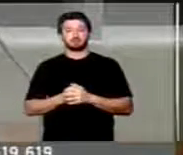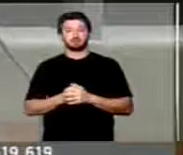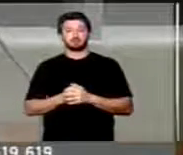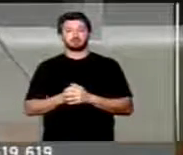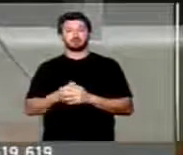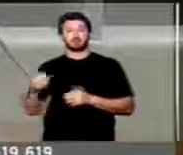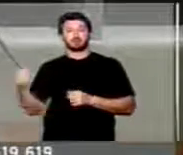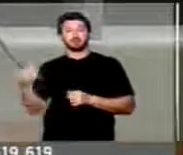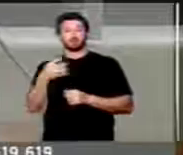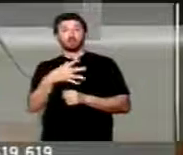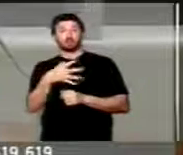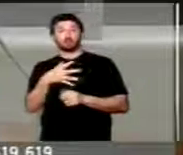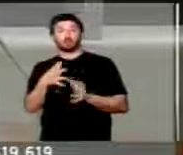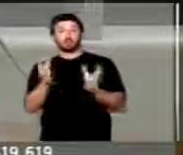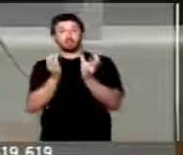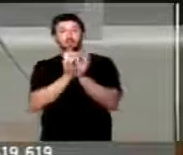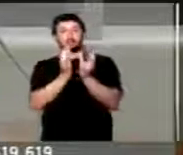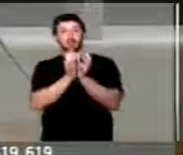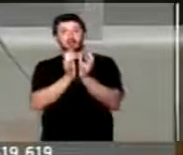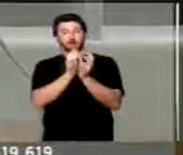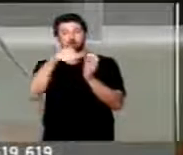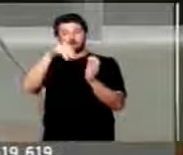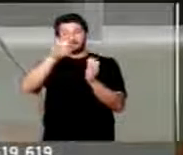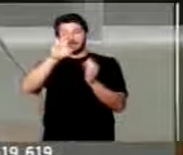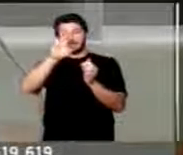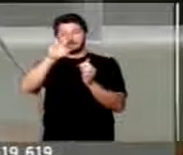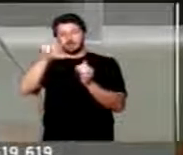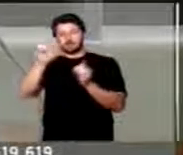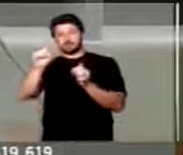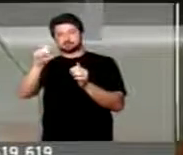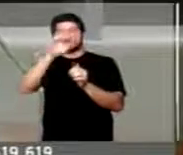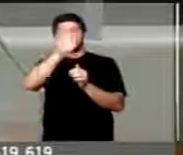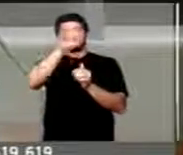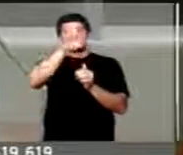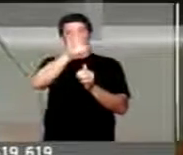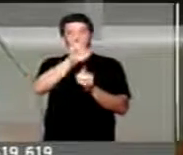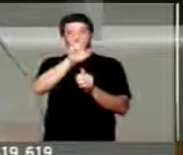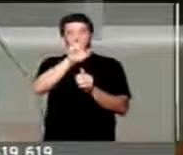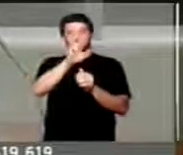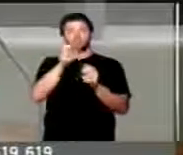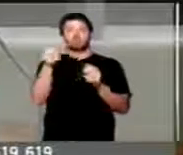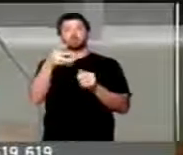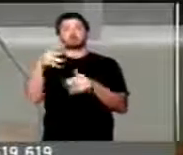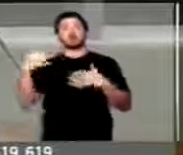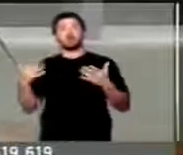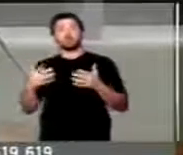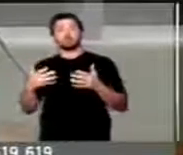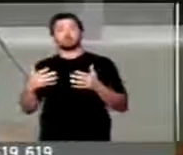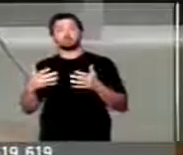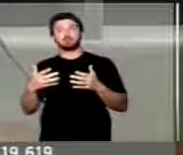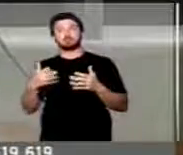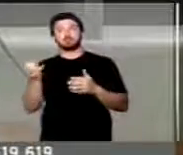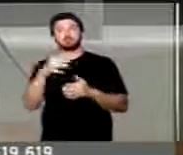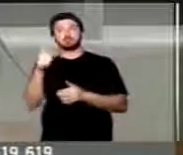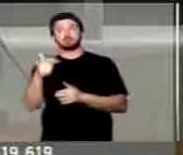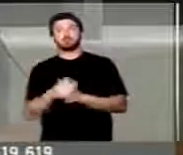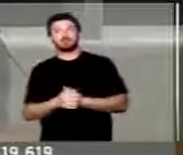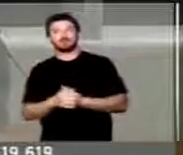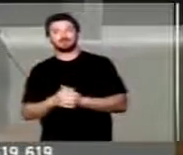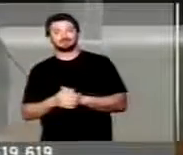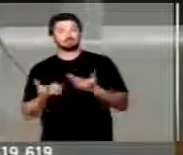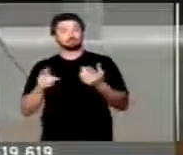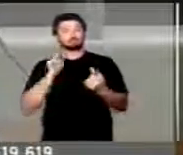grande novidade do pacote Meirelles-Temer é que não tem novidade. É estabelecer